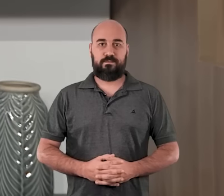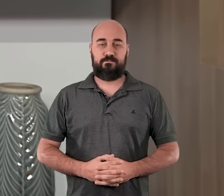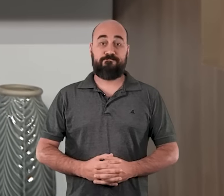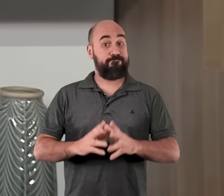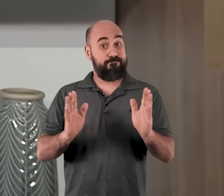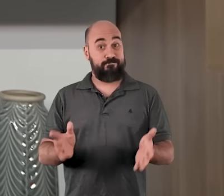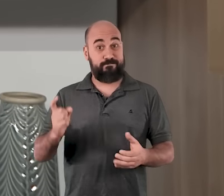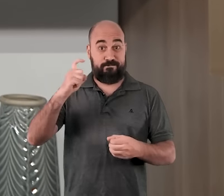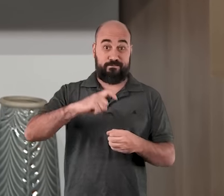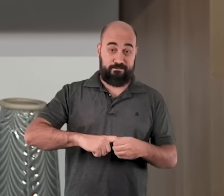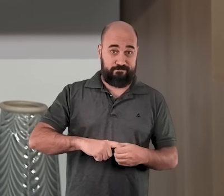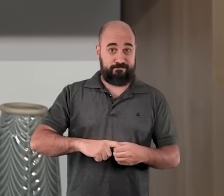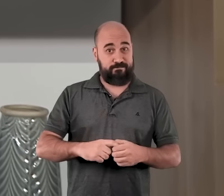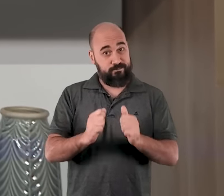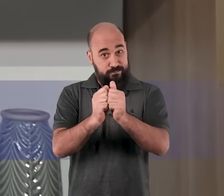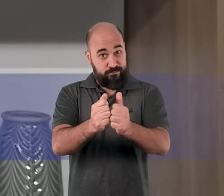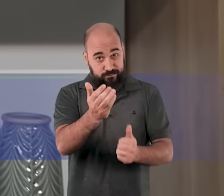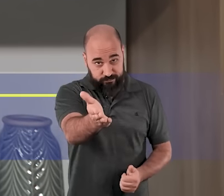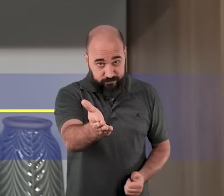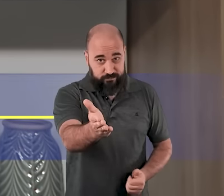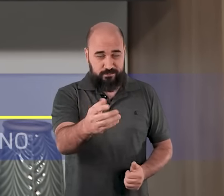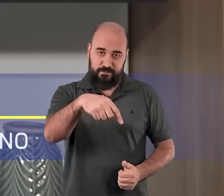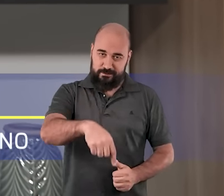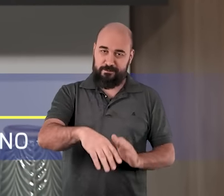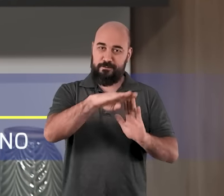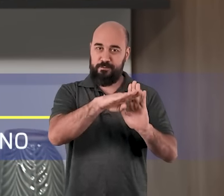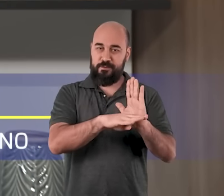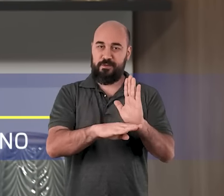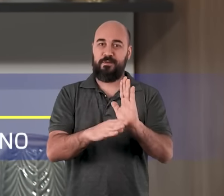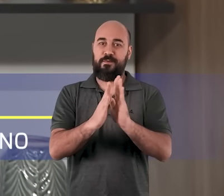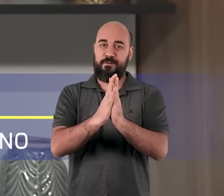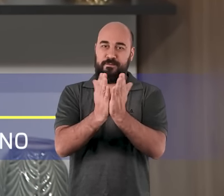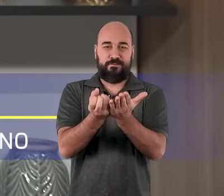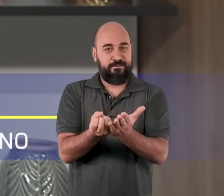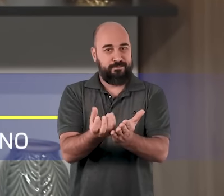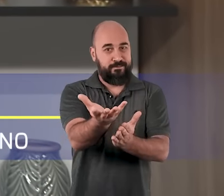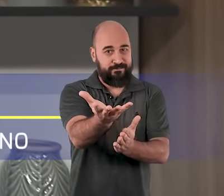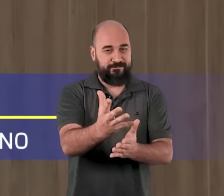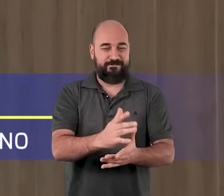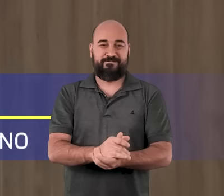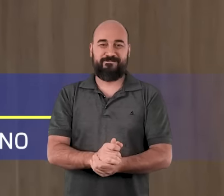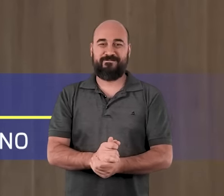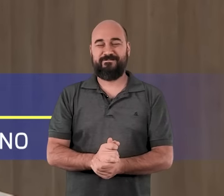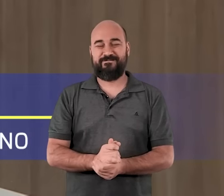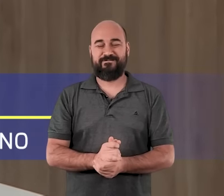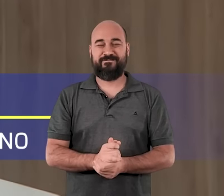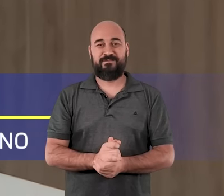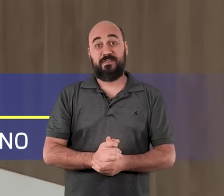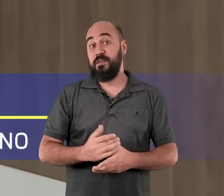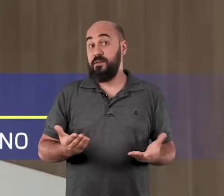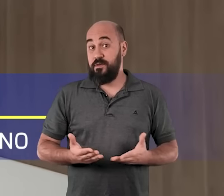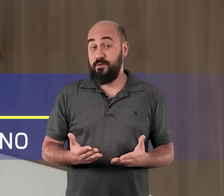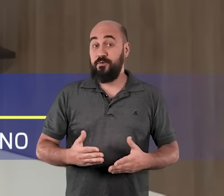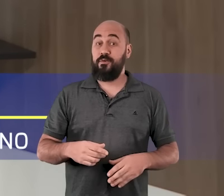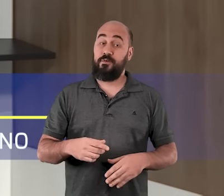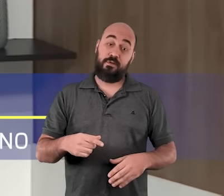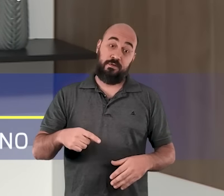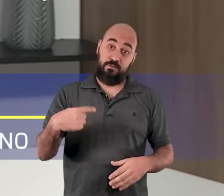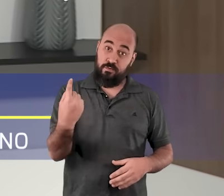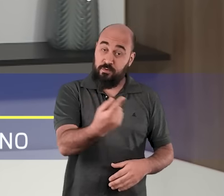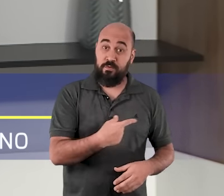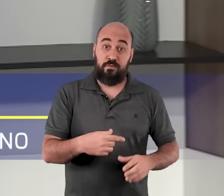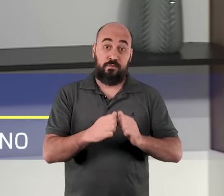Já estou de volta com você, esse é o programa A Voz da Profecia. E é hora de juntos